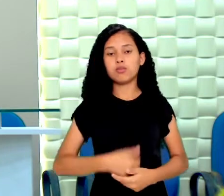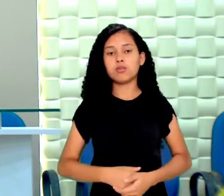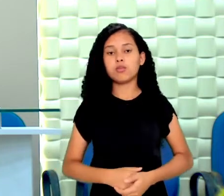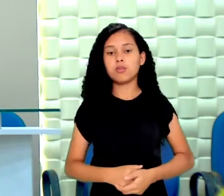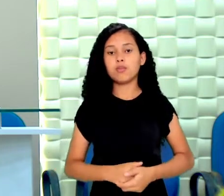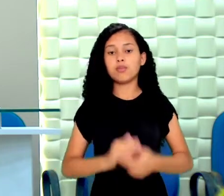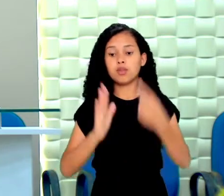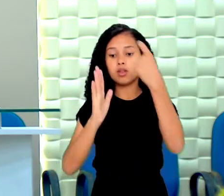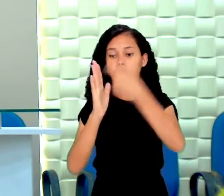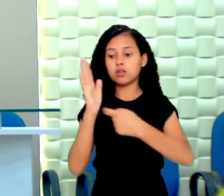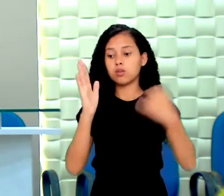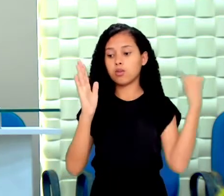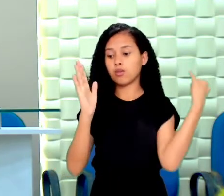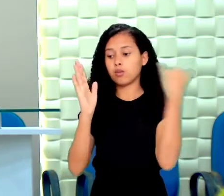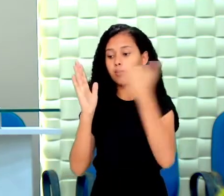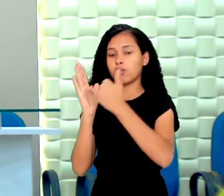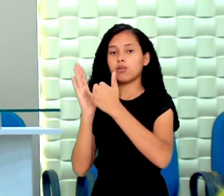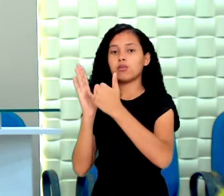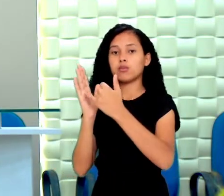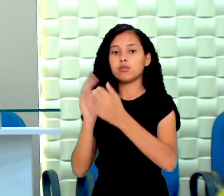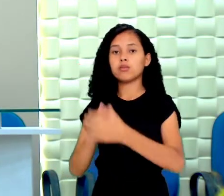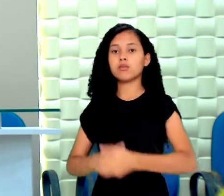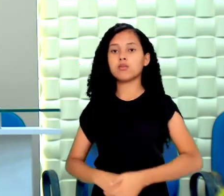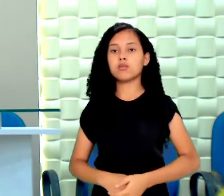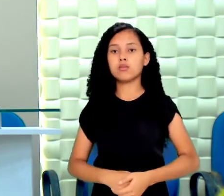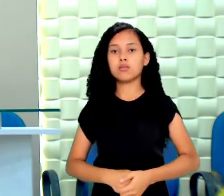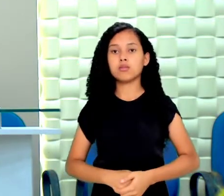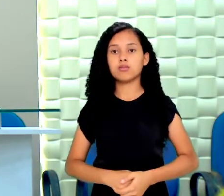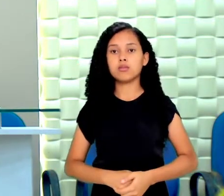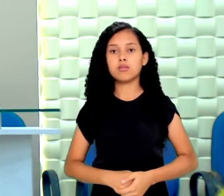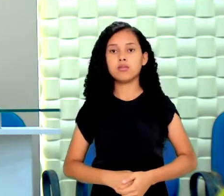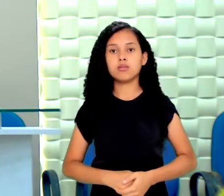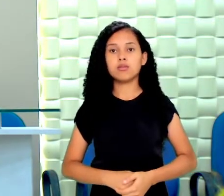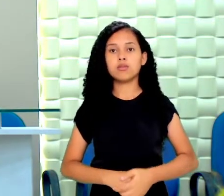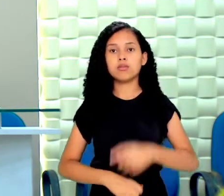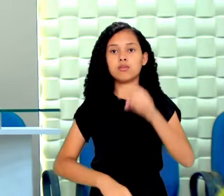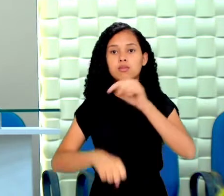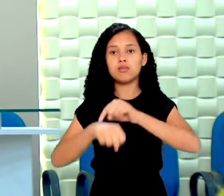texto vai dizer assim: desde esse tempo,